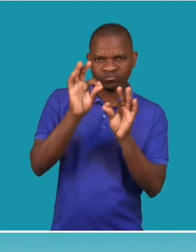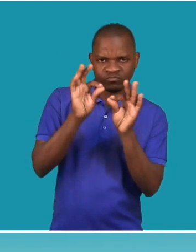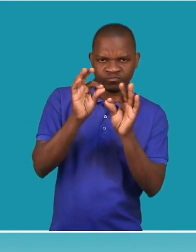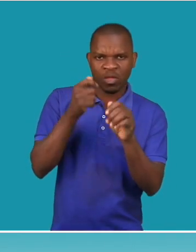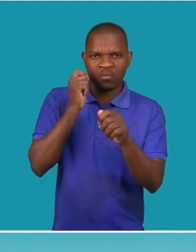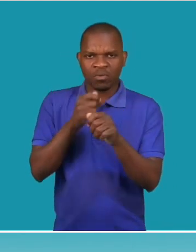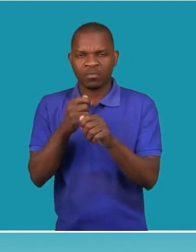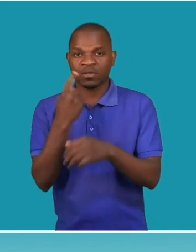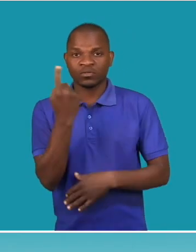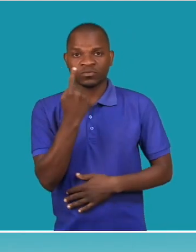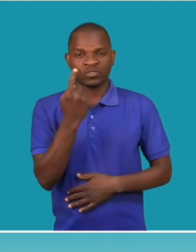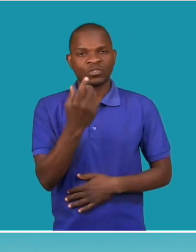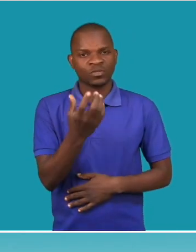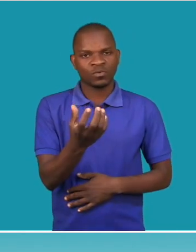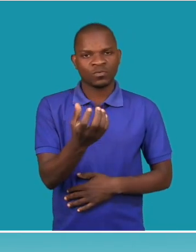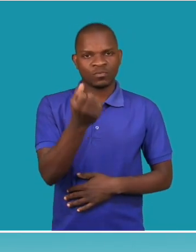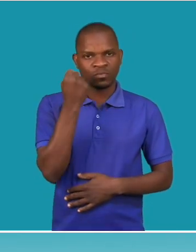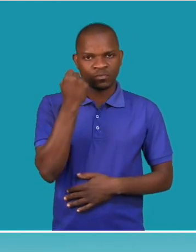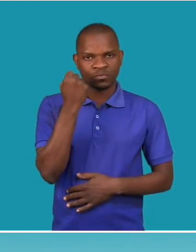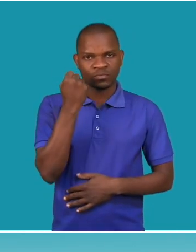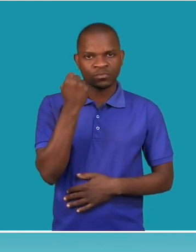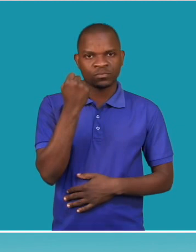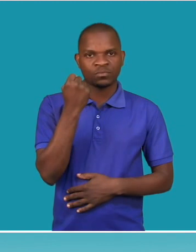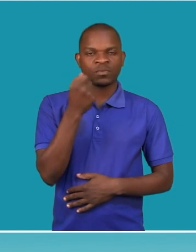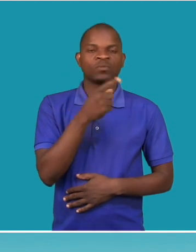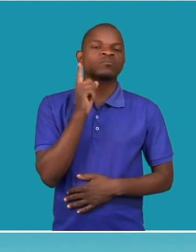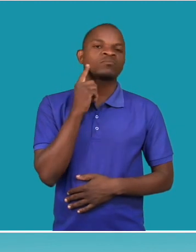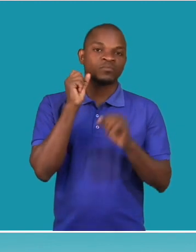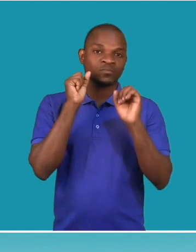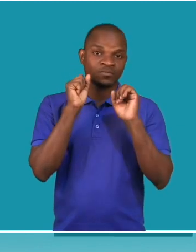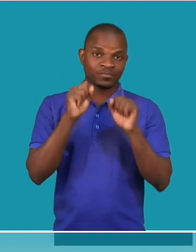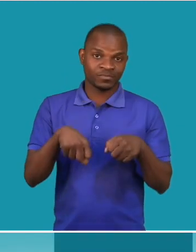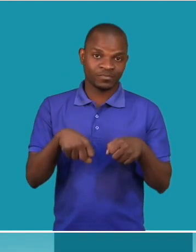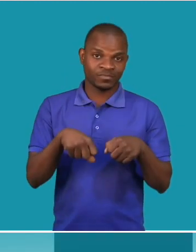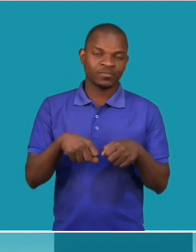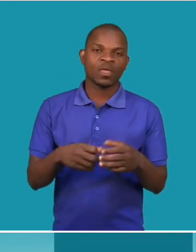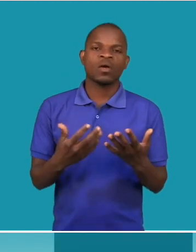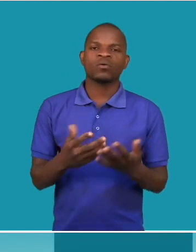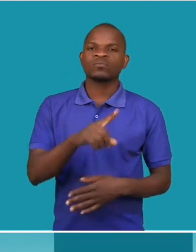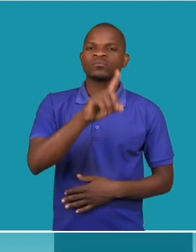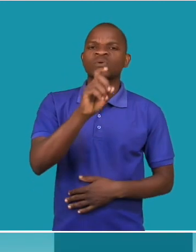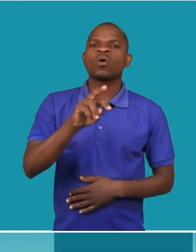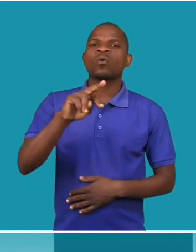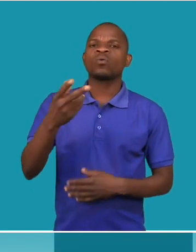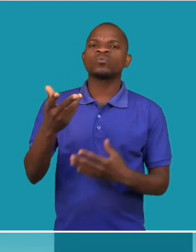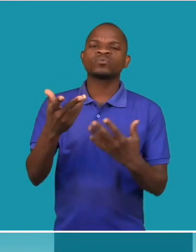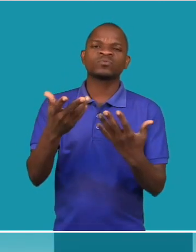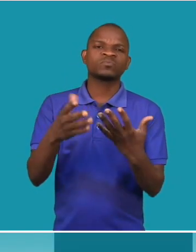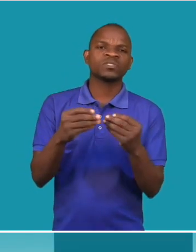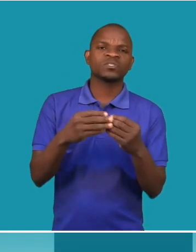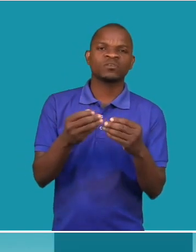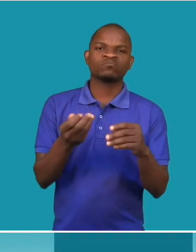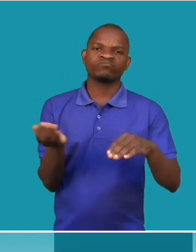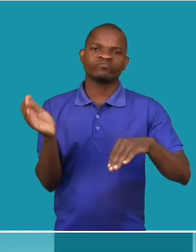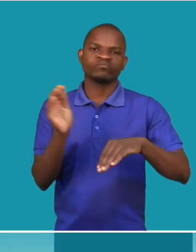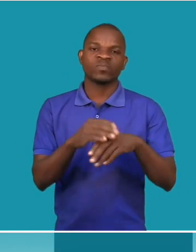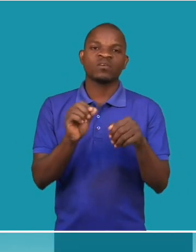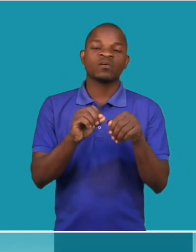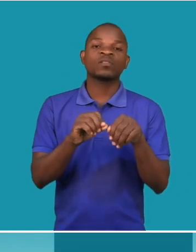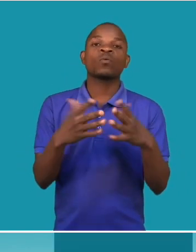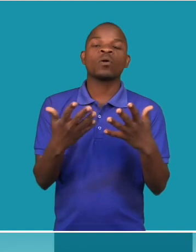sozinha, além da ajuda do teu colega? Tu consegues fazer? Sim. E quais são os outros produtos que tu consegues fazer,